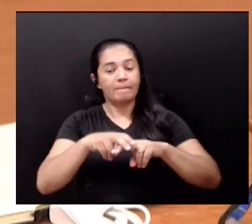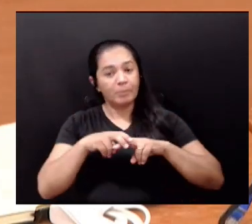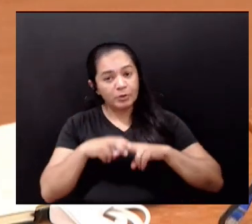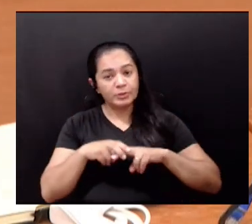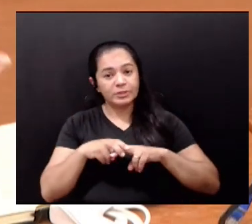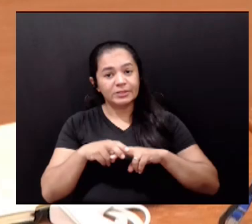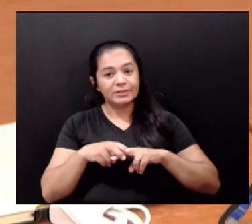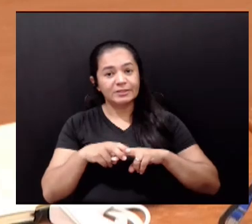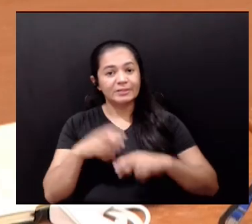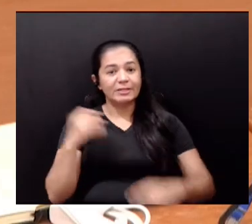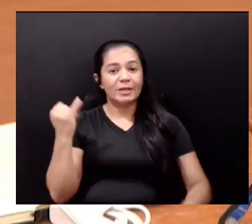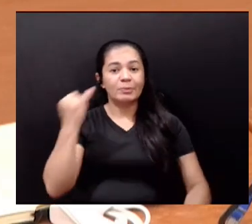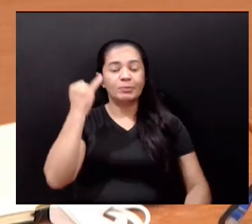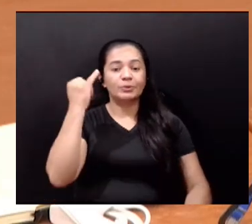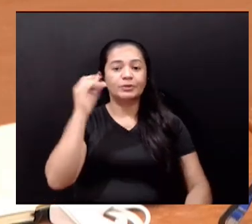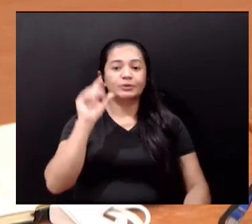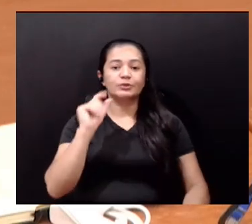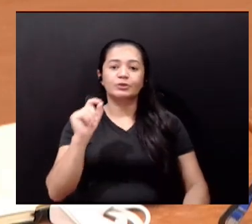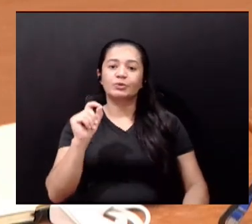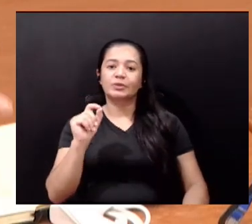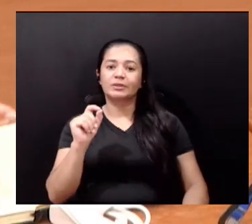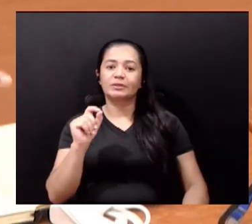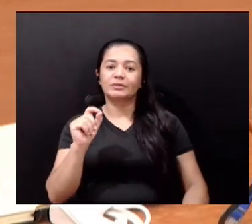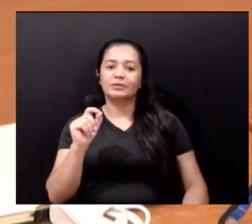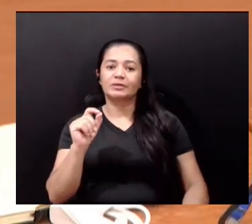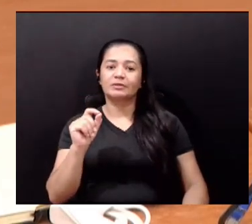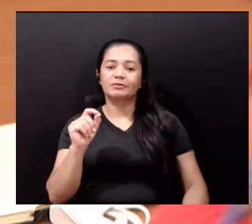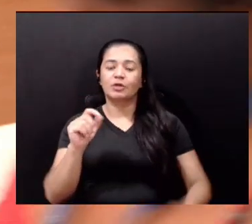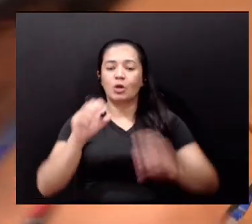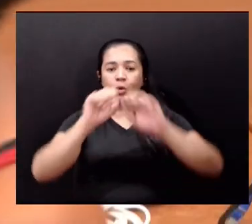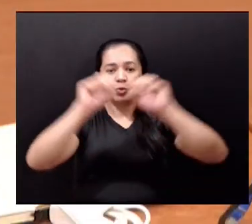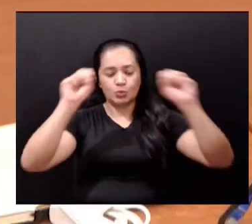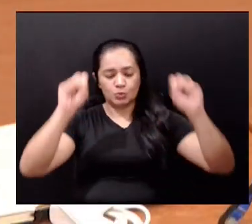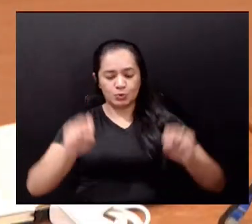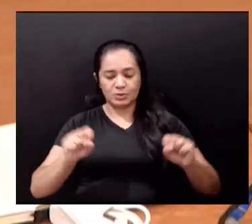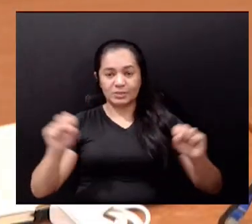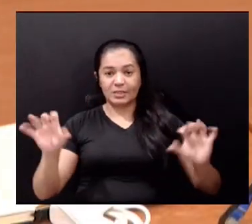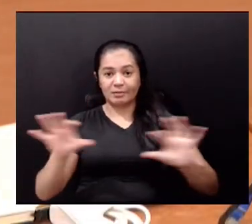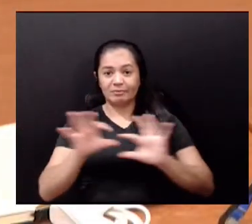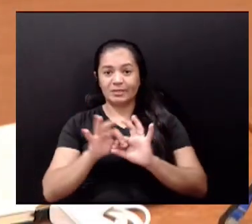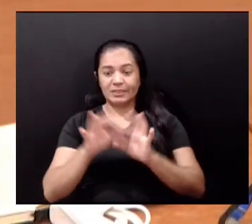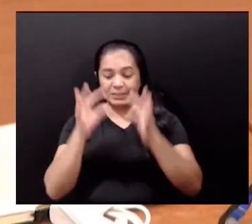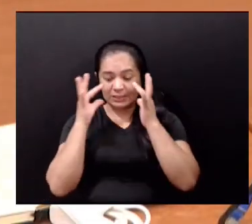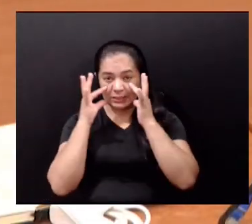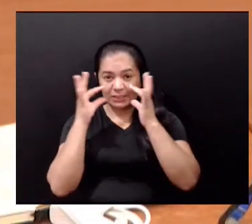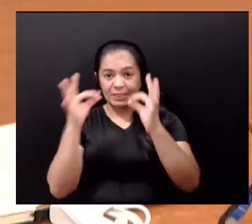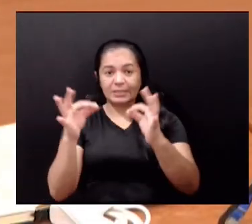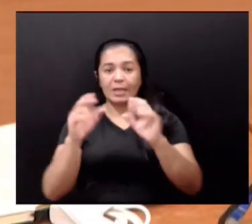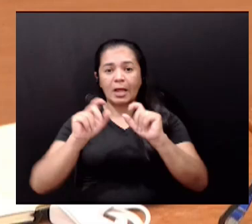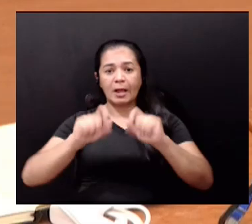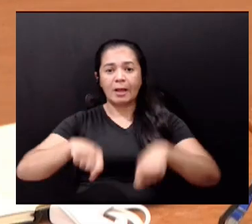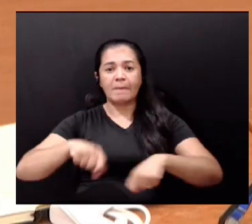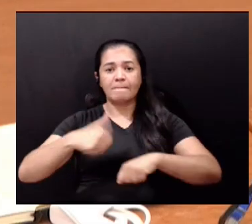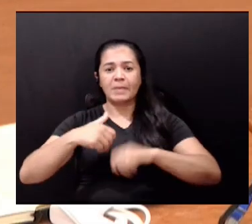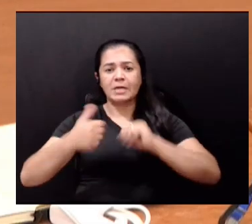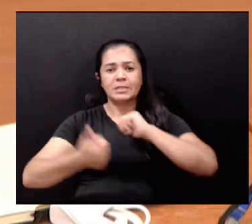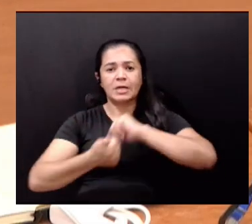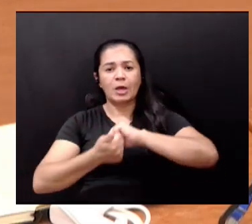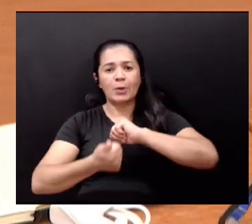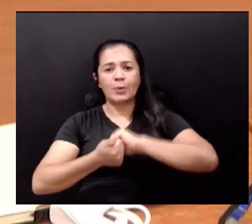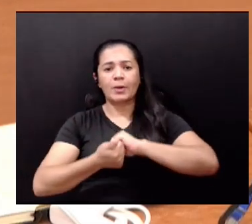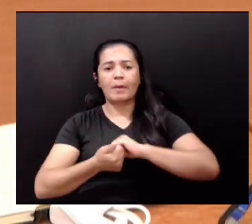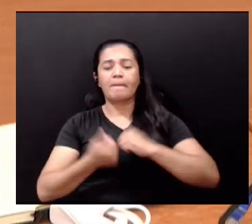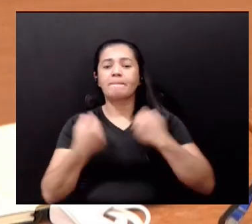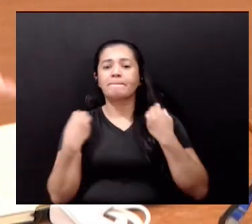importante que exista um sistema integrado, uma rede de atenção integrada, capacitada, qualificada, para fazer esse